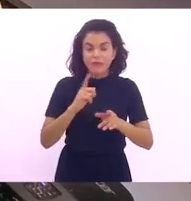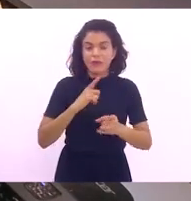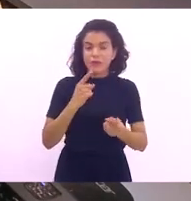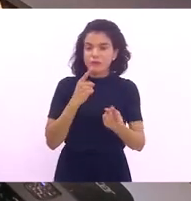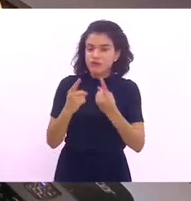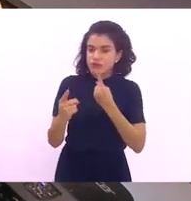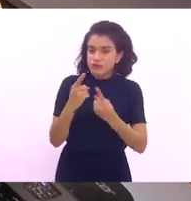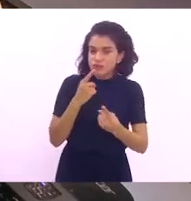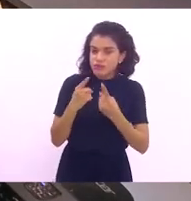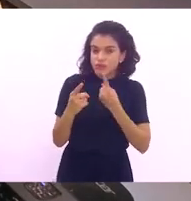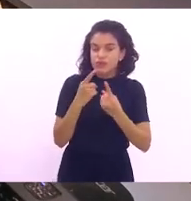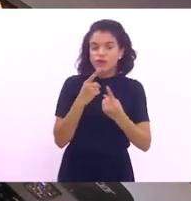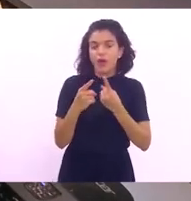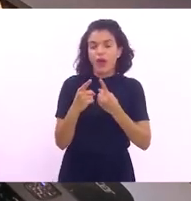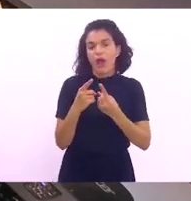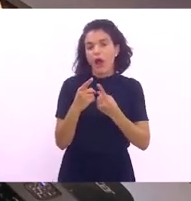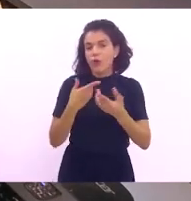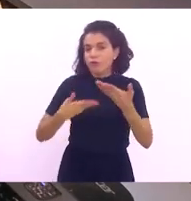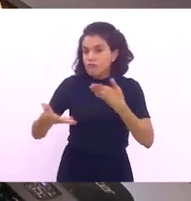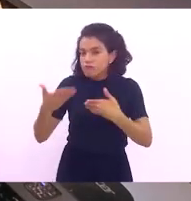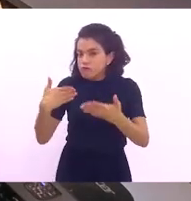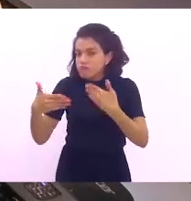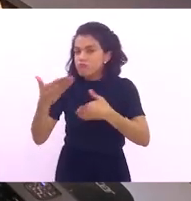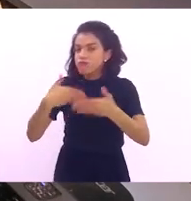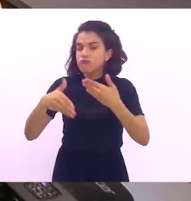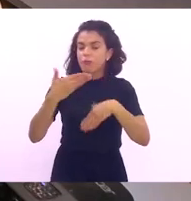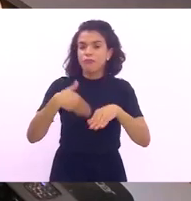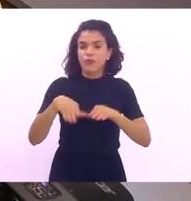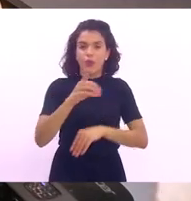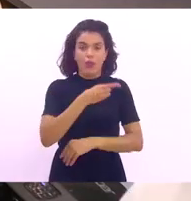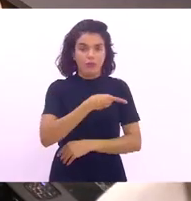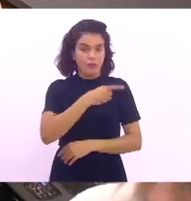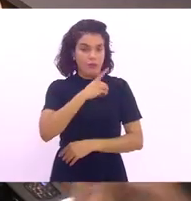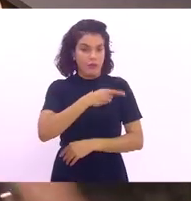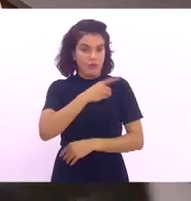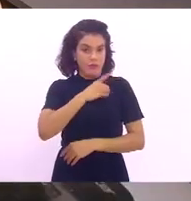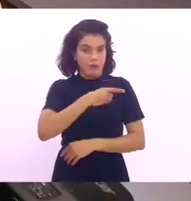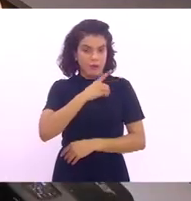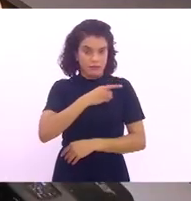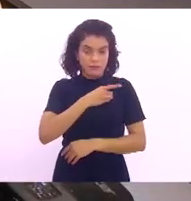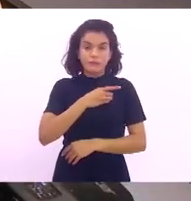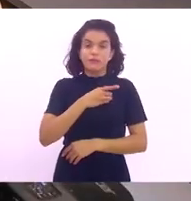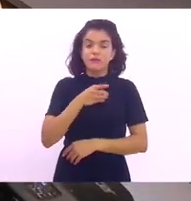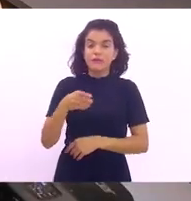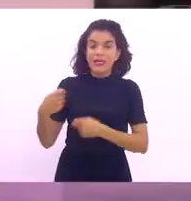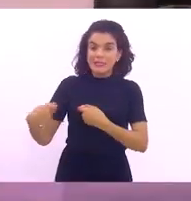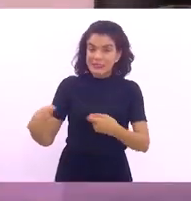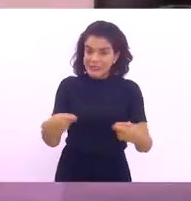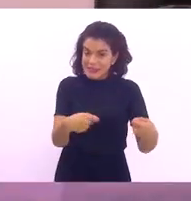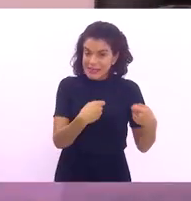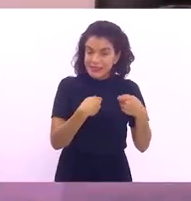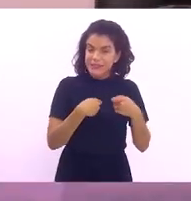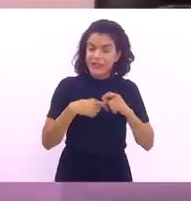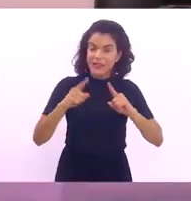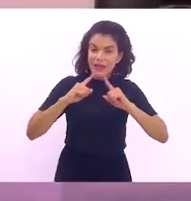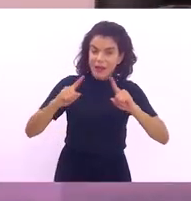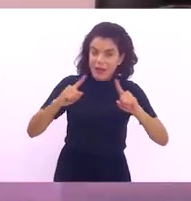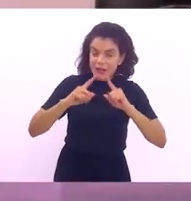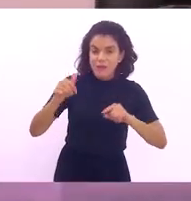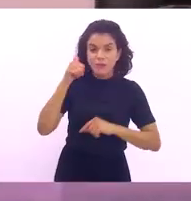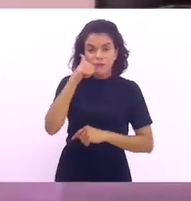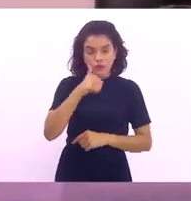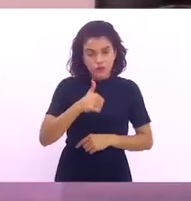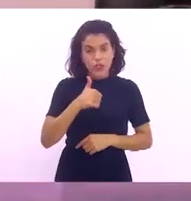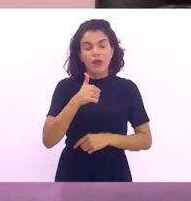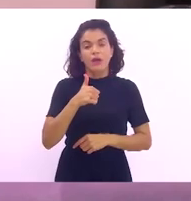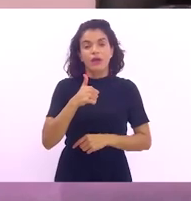muito constante com as delegacias e essa demanda vinda das mulheres nos